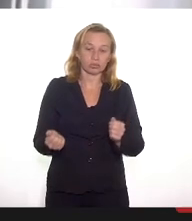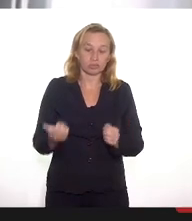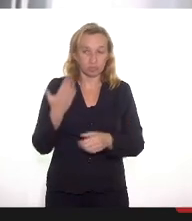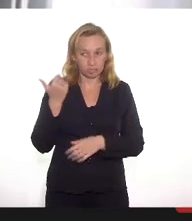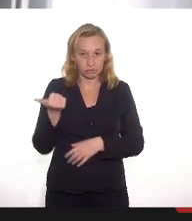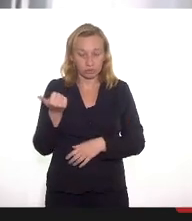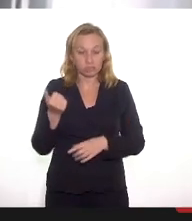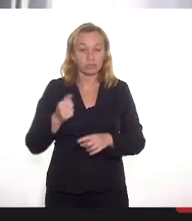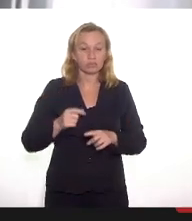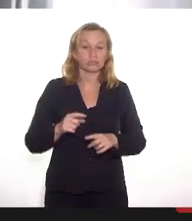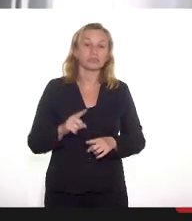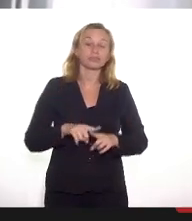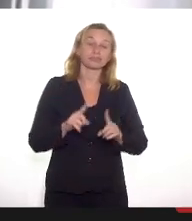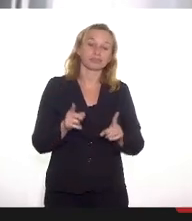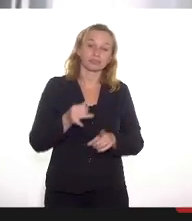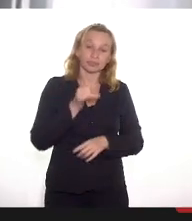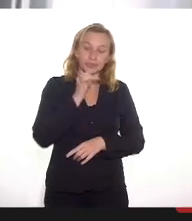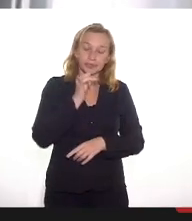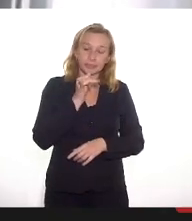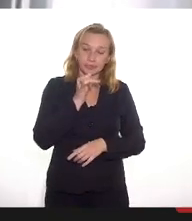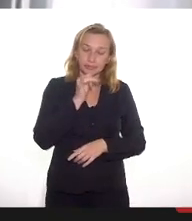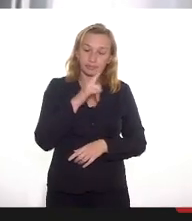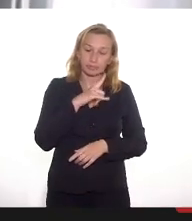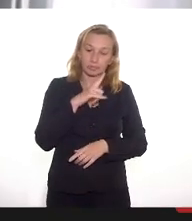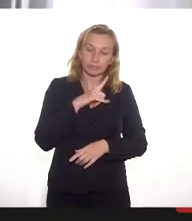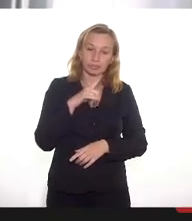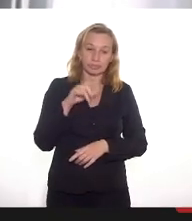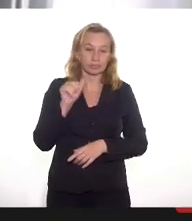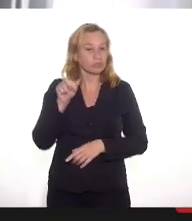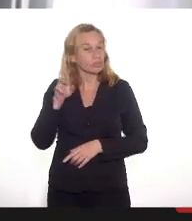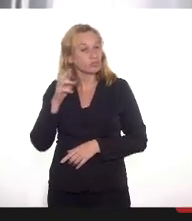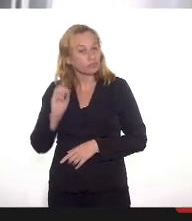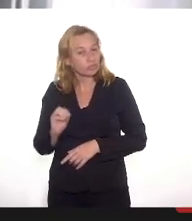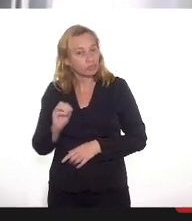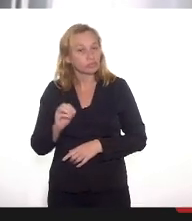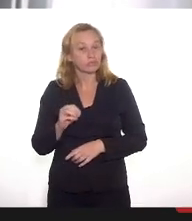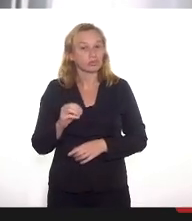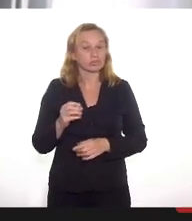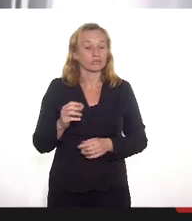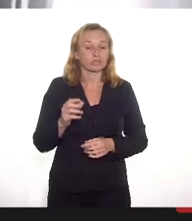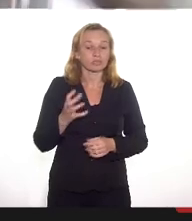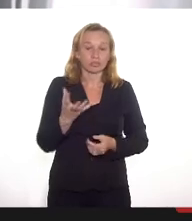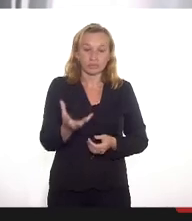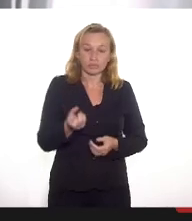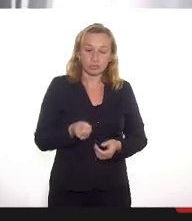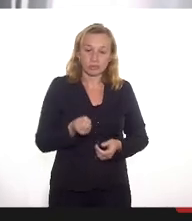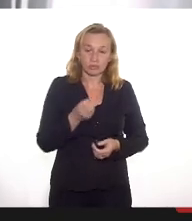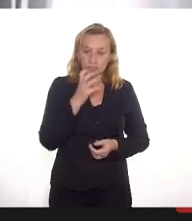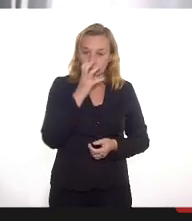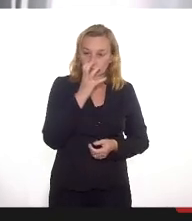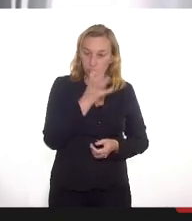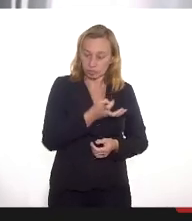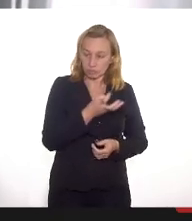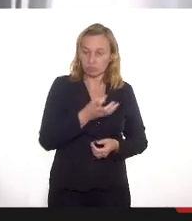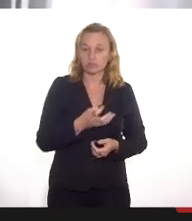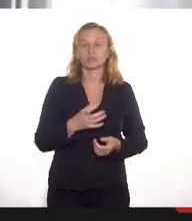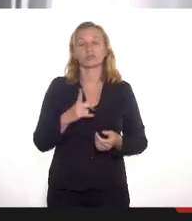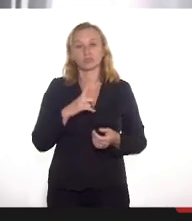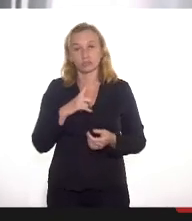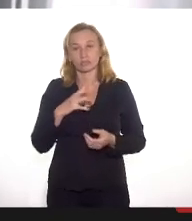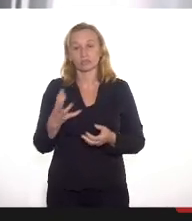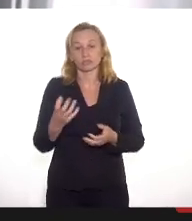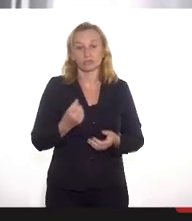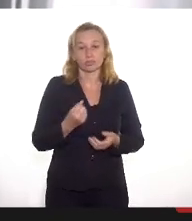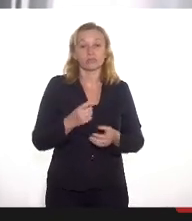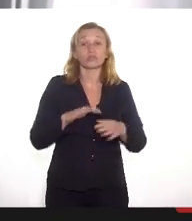mas se tem por exemplo algum algum ouvidoria que colha também esse tipo de denúncia se tem recebido denúncias nesse